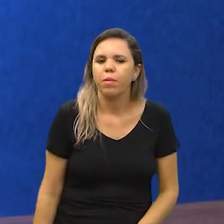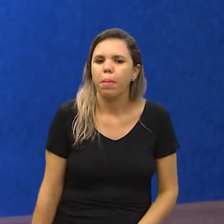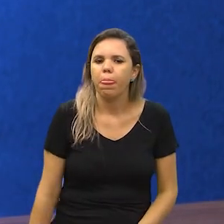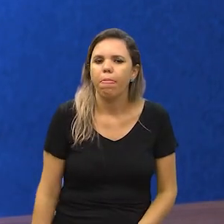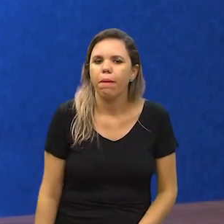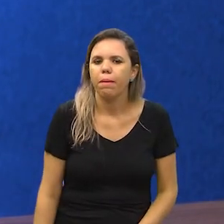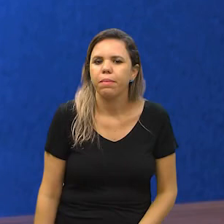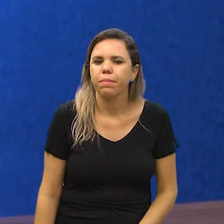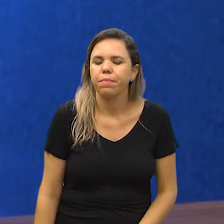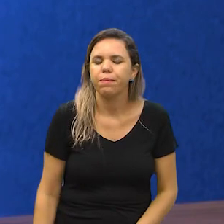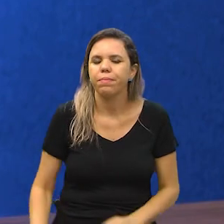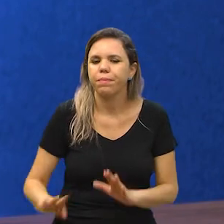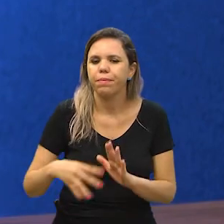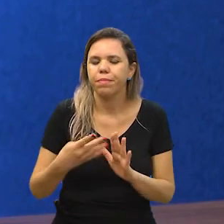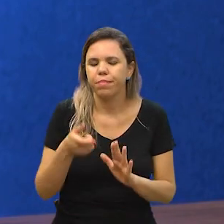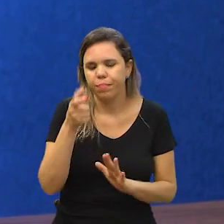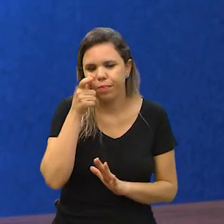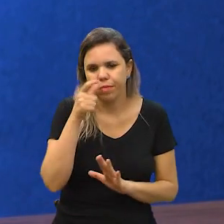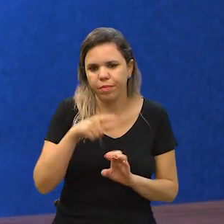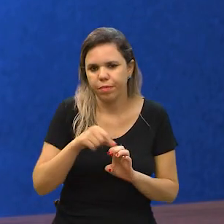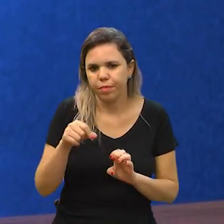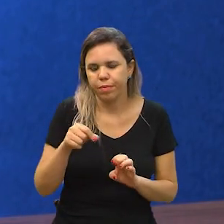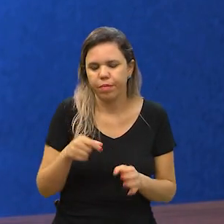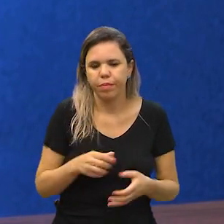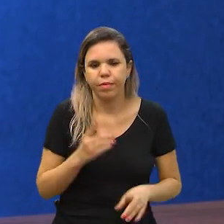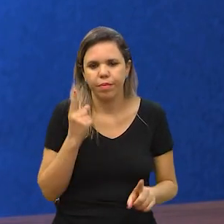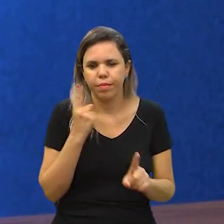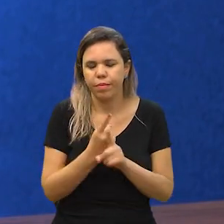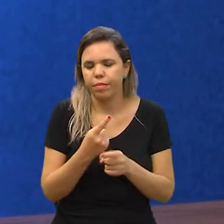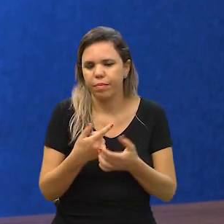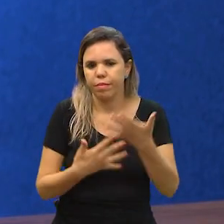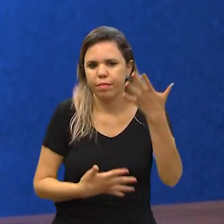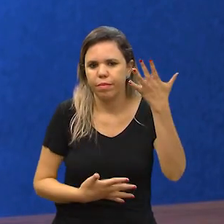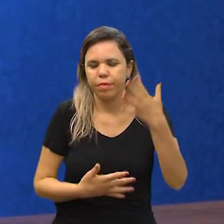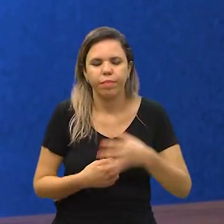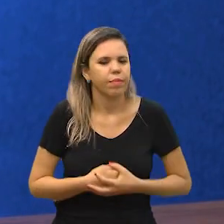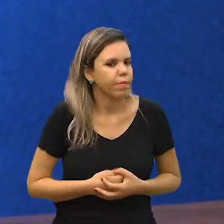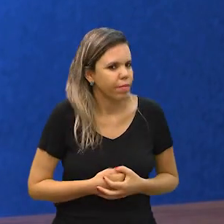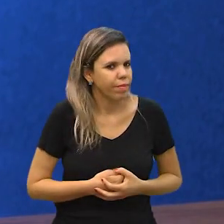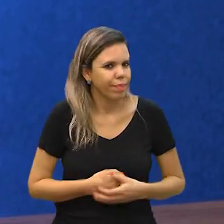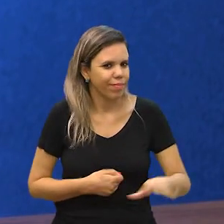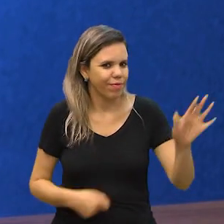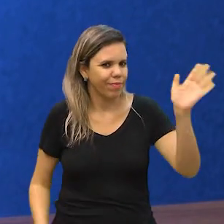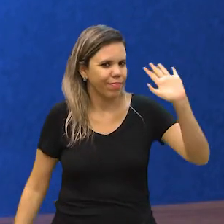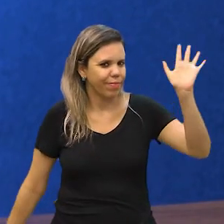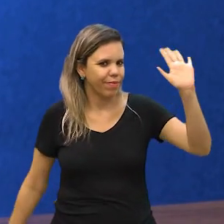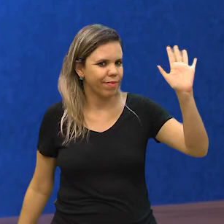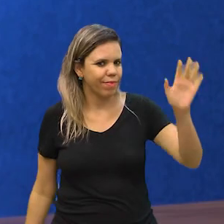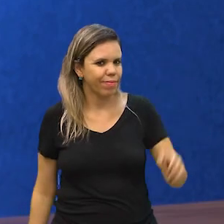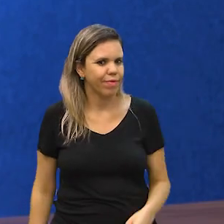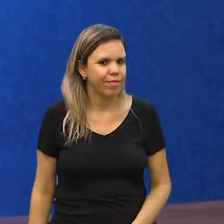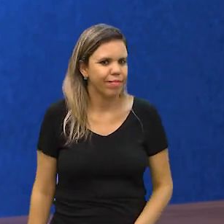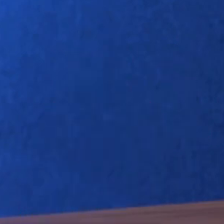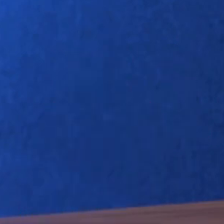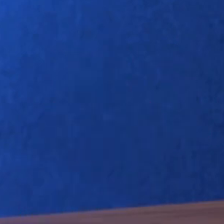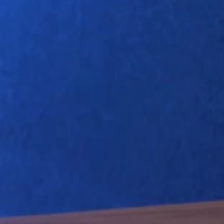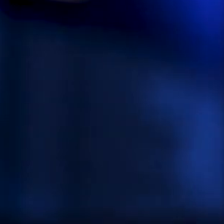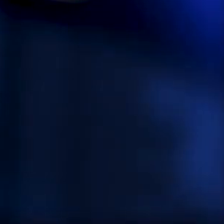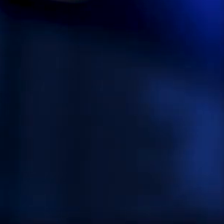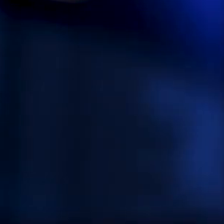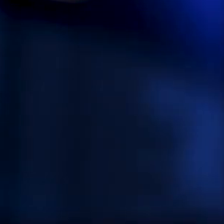youtube.com/TV Câmara Campinas. Vai lá na playlist do Ser Empreendedor e aí você encontra muitas entrevistas. Até um próximo programa.